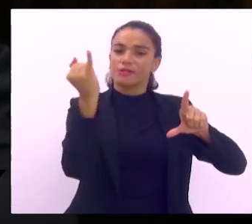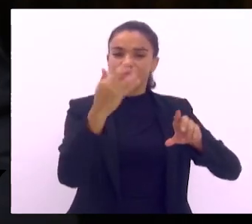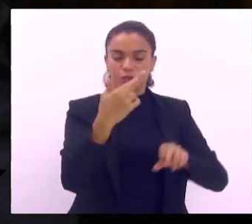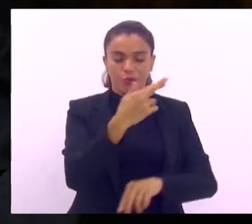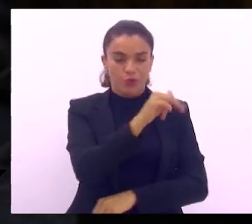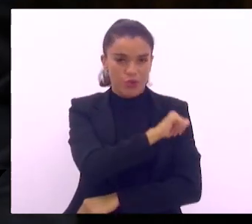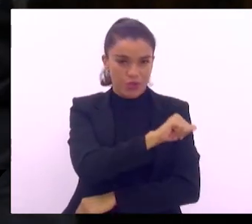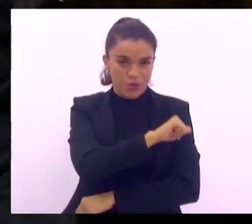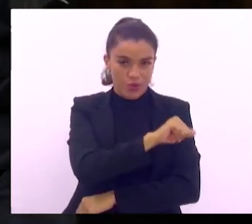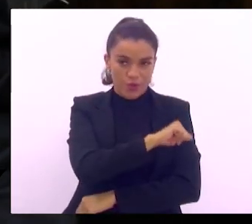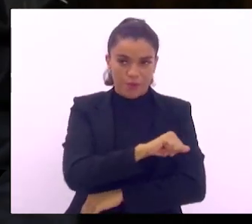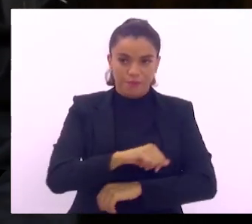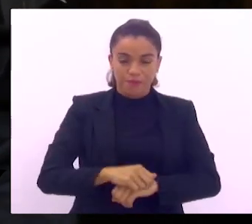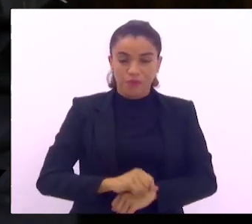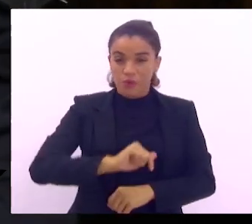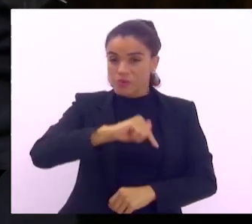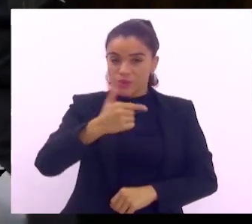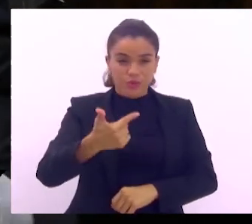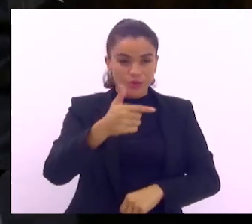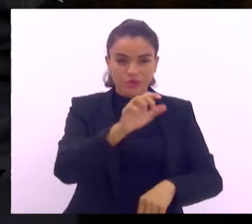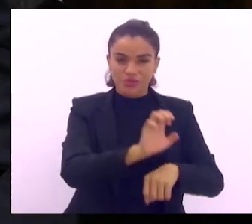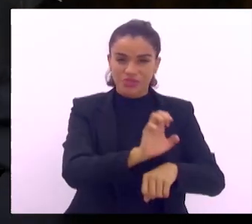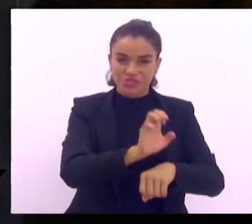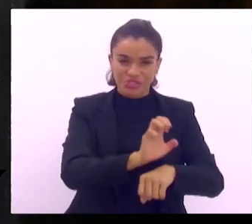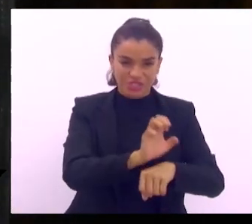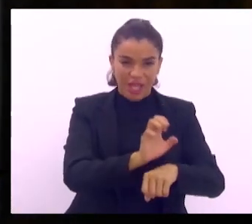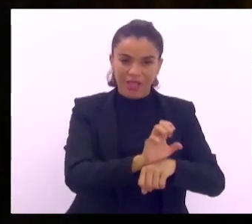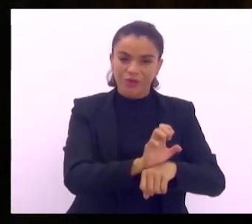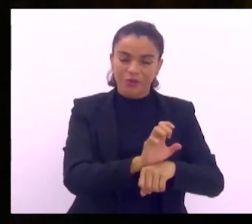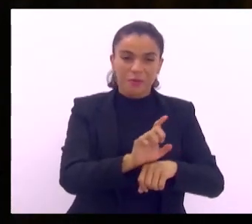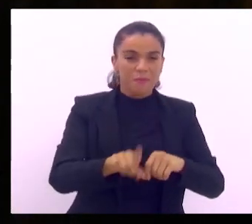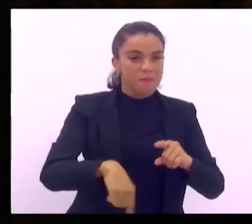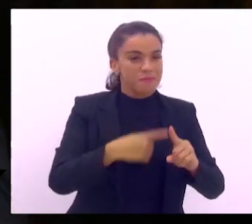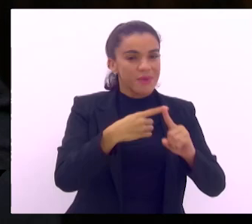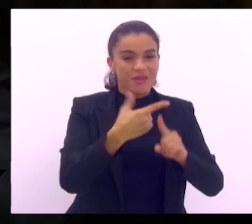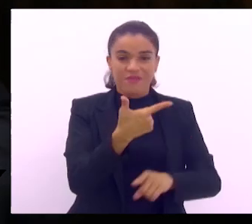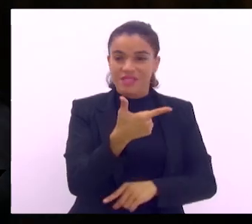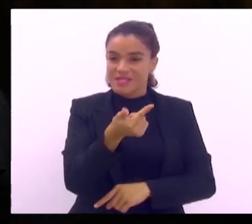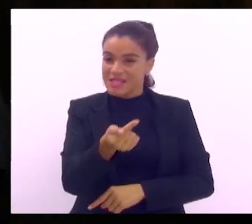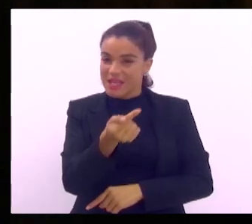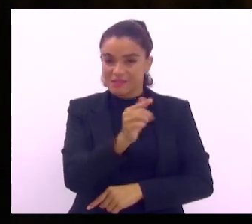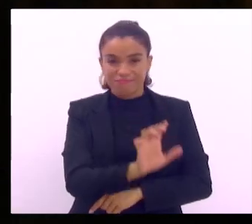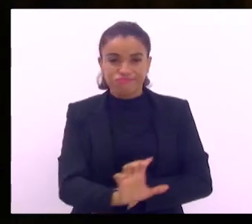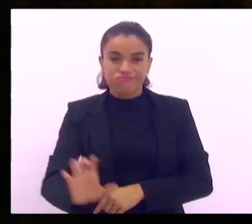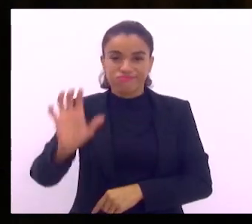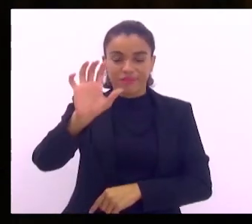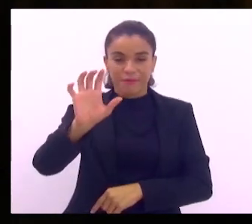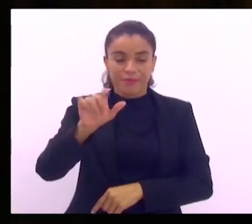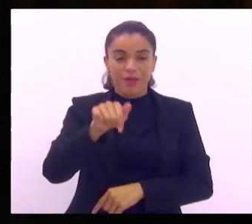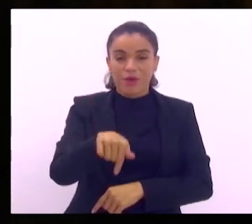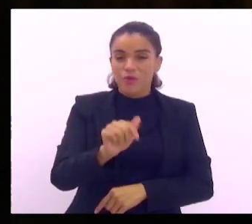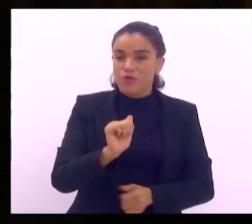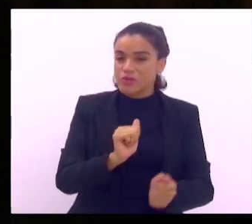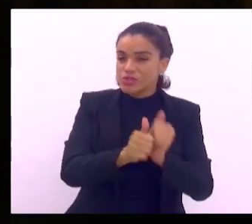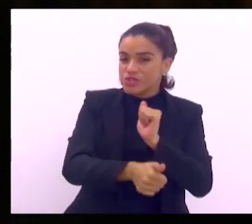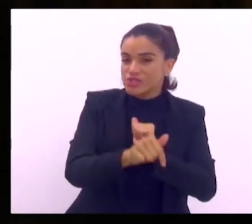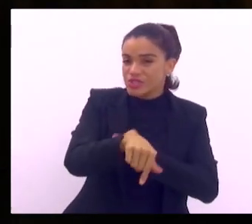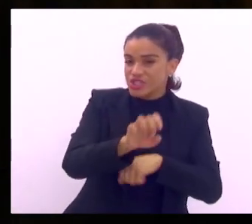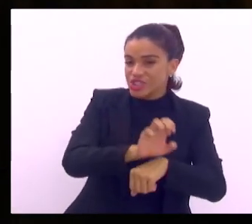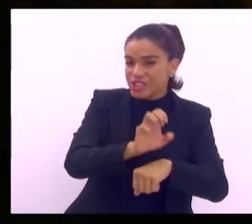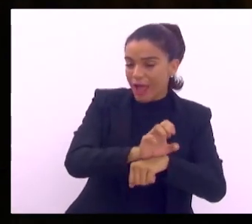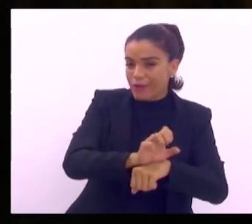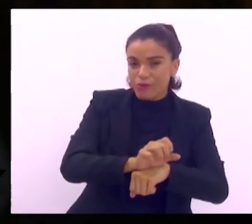história, o segundo Estado formador entre os 27 estados da Federação, o Estado que formou o maior número de velocistas da